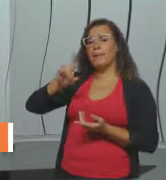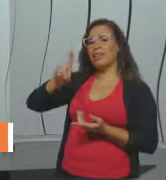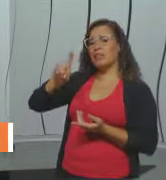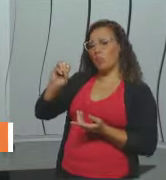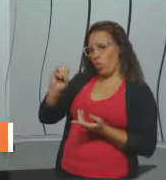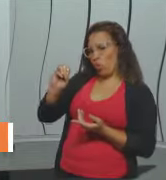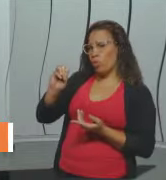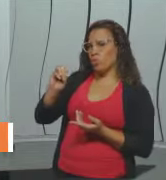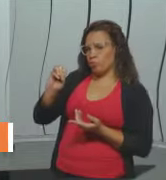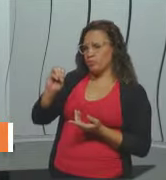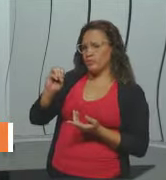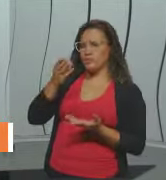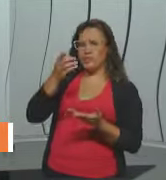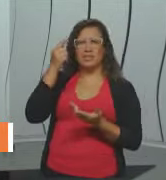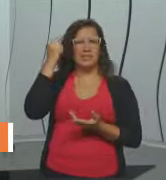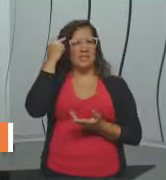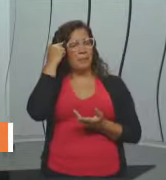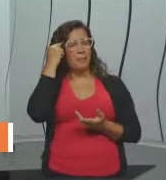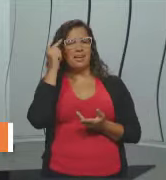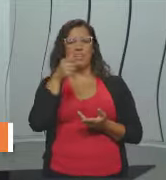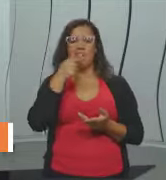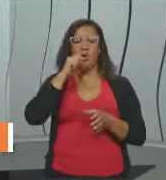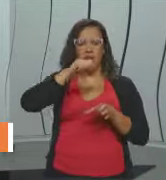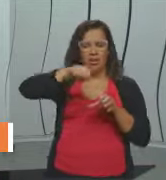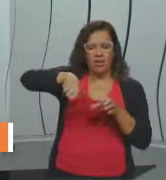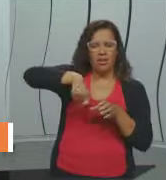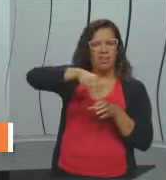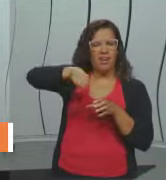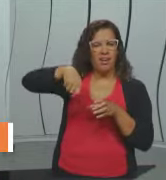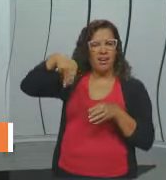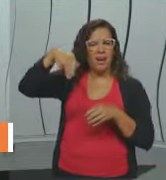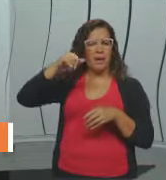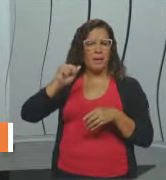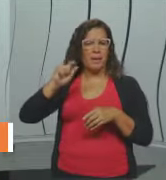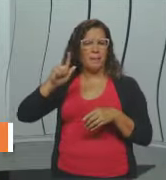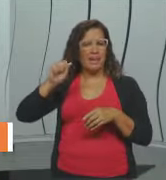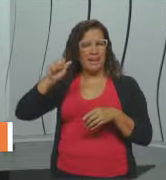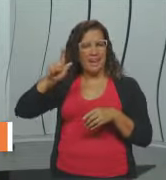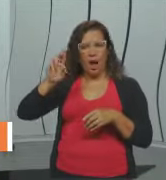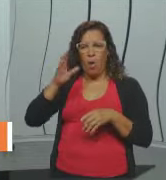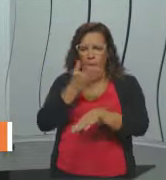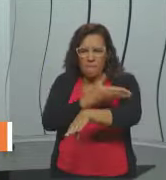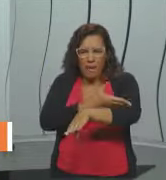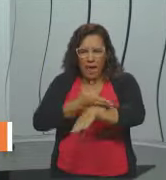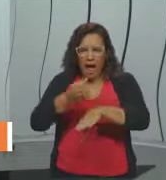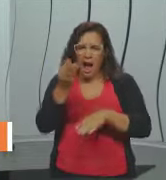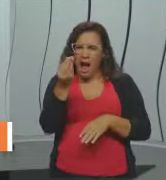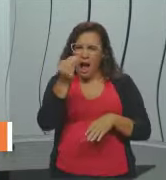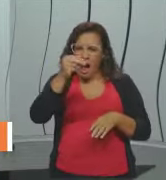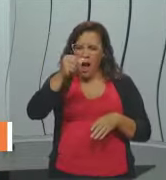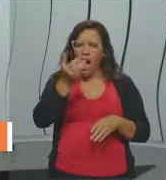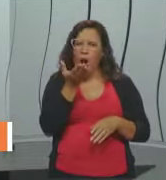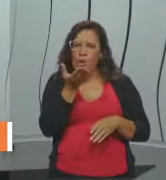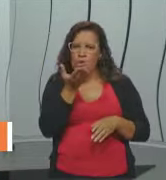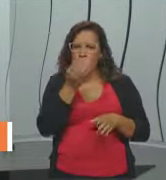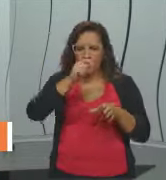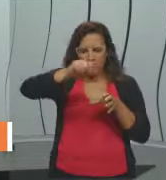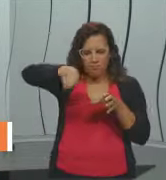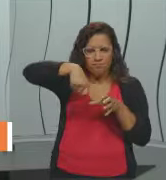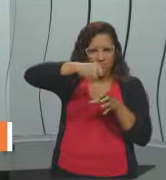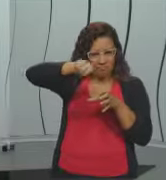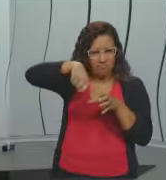O amido, você pode pensar naquele mingau de amido, aquele pozinho branco de amido, que pode ser usado para fazer mingau ou molho